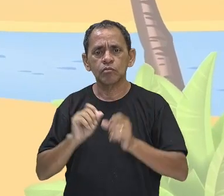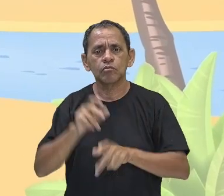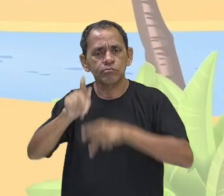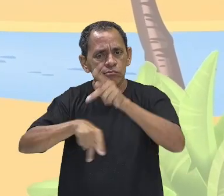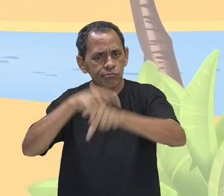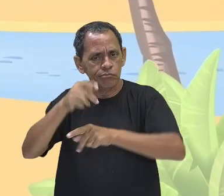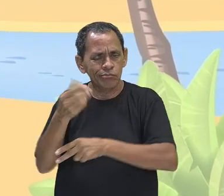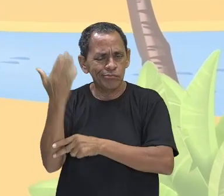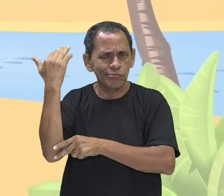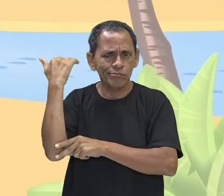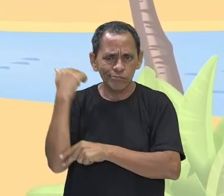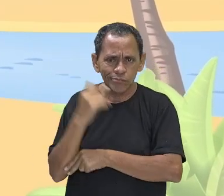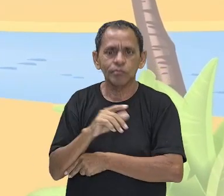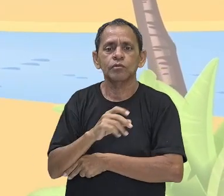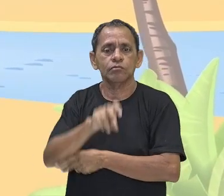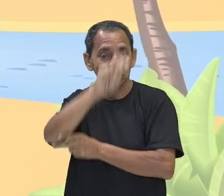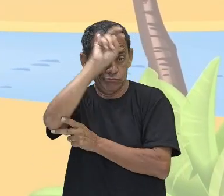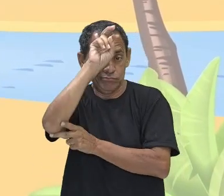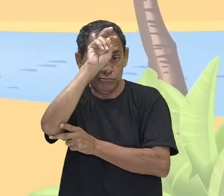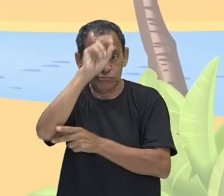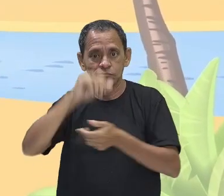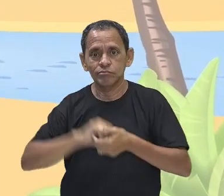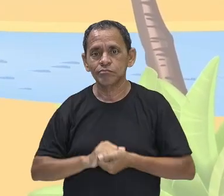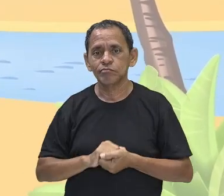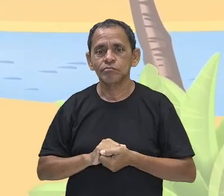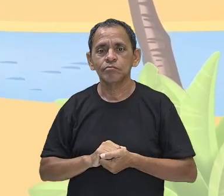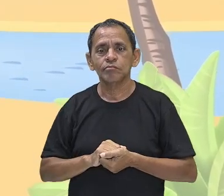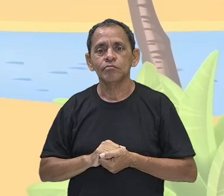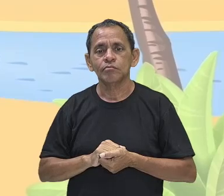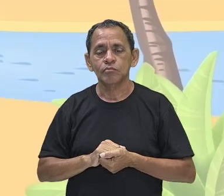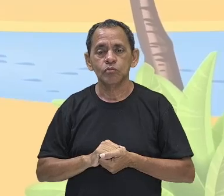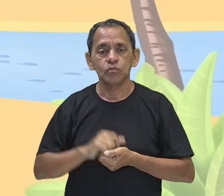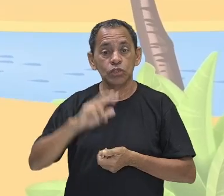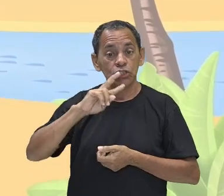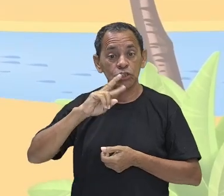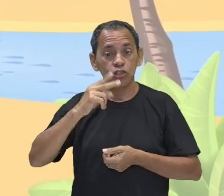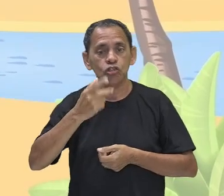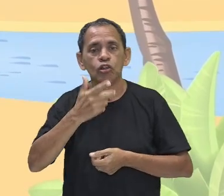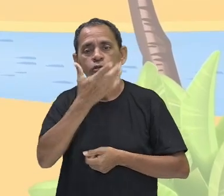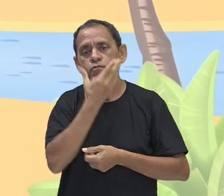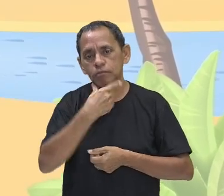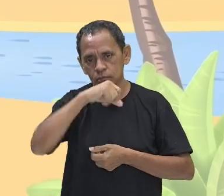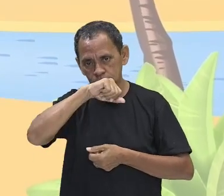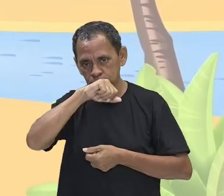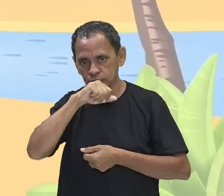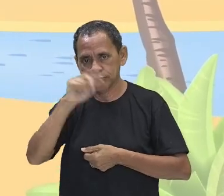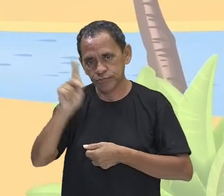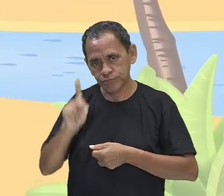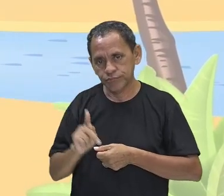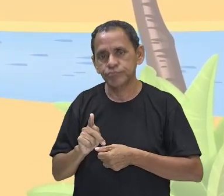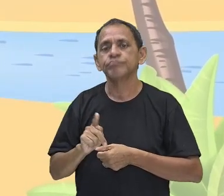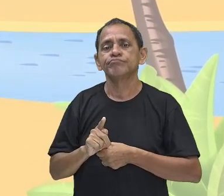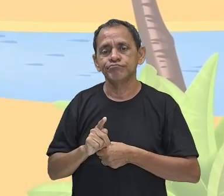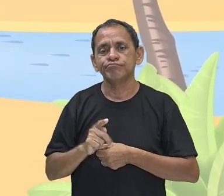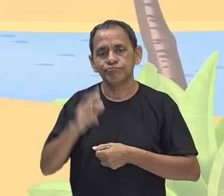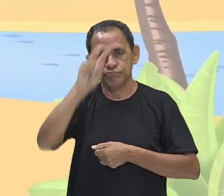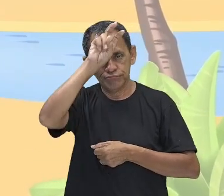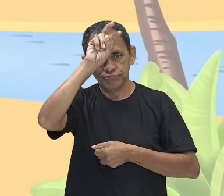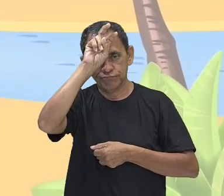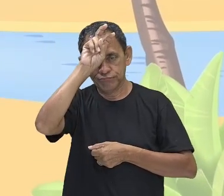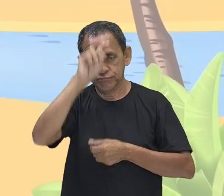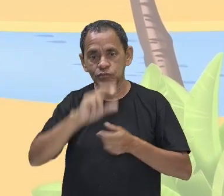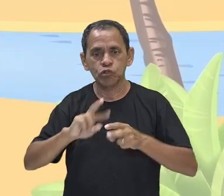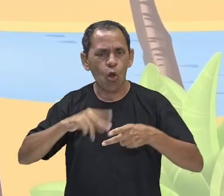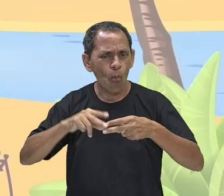da antiguidade que é o Egito. Segundo Heródoto, o pai da história, o Egito é uma dádiva do rio